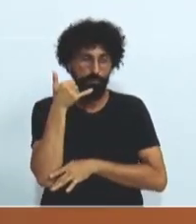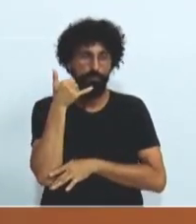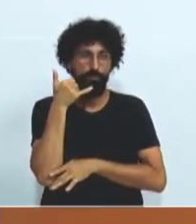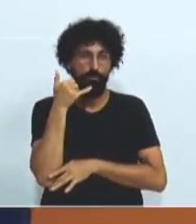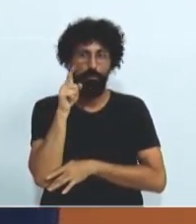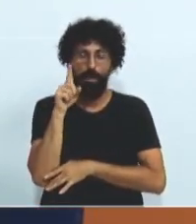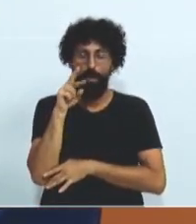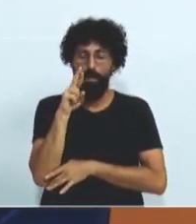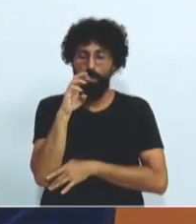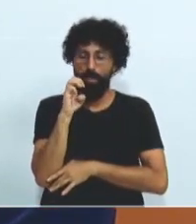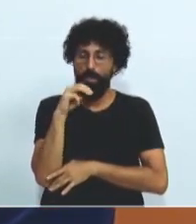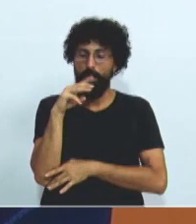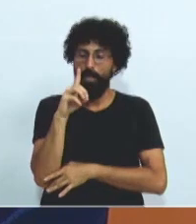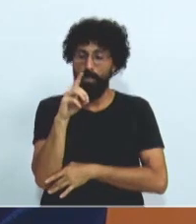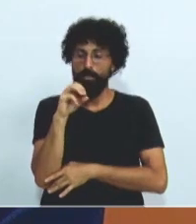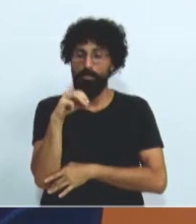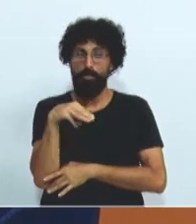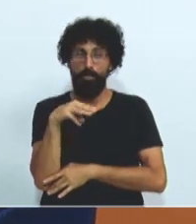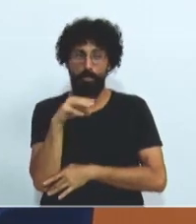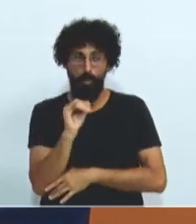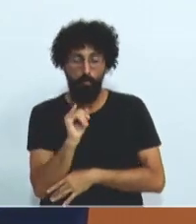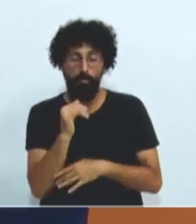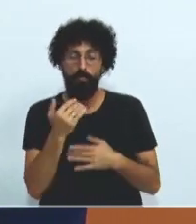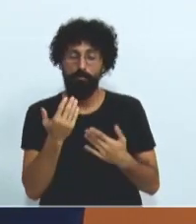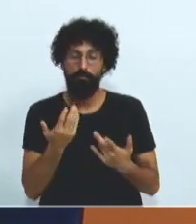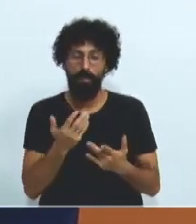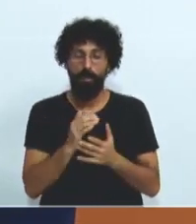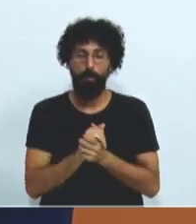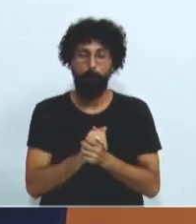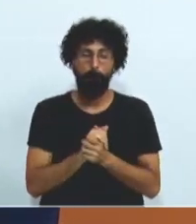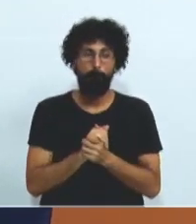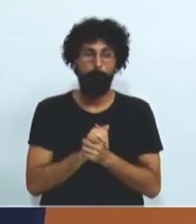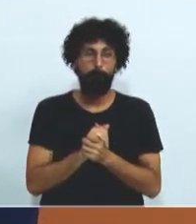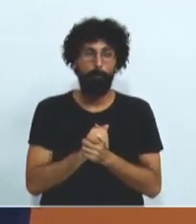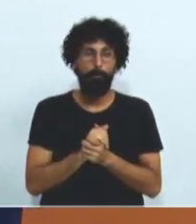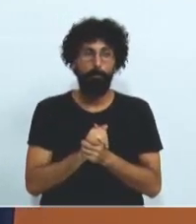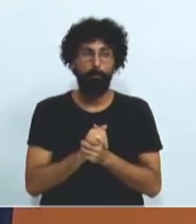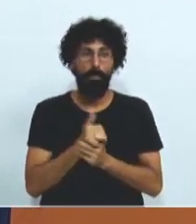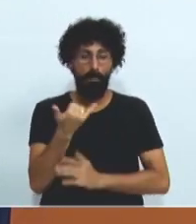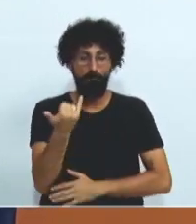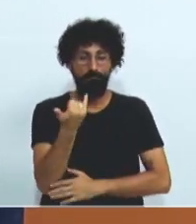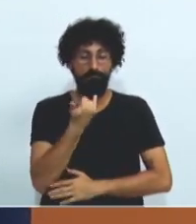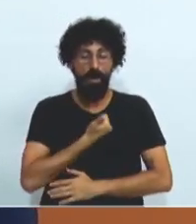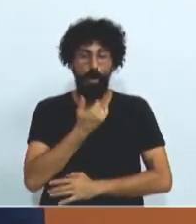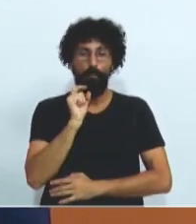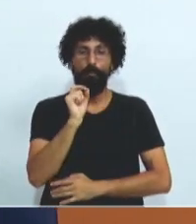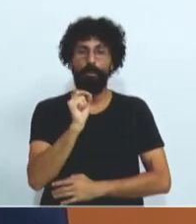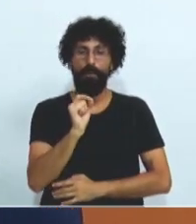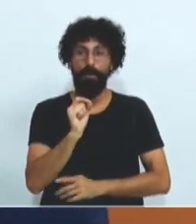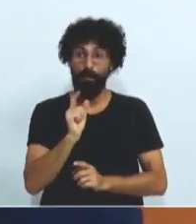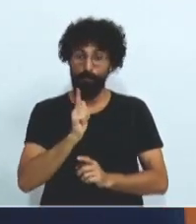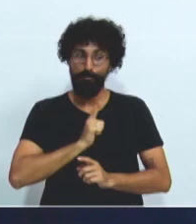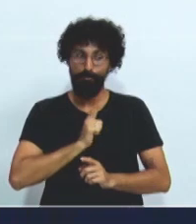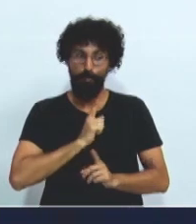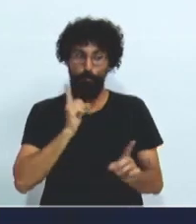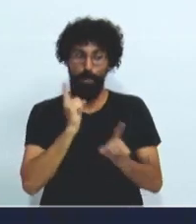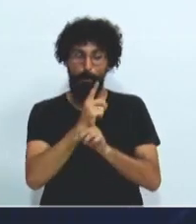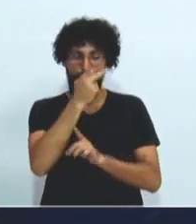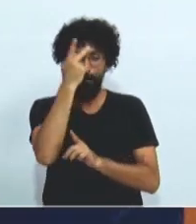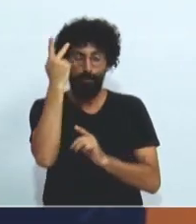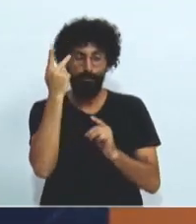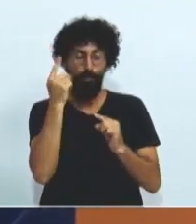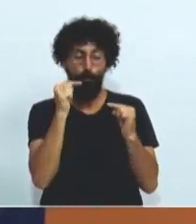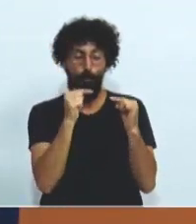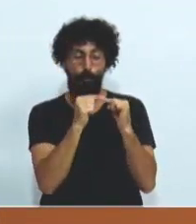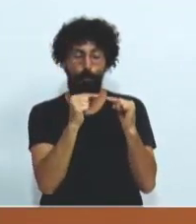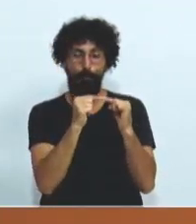Redome, o instituto que cuida dessa parte, me informando de uma possível compatibilidade. E essa